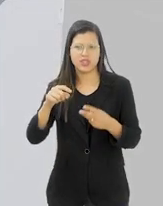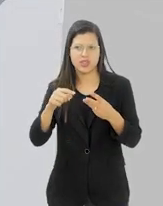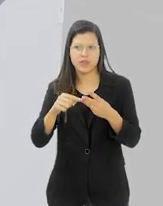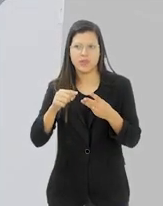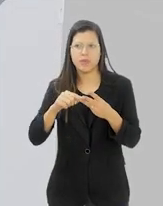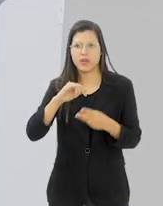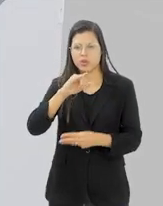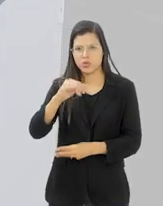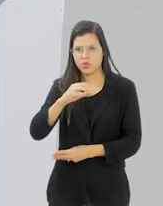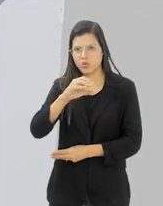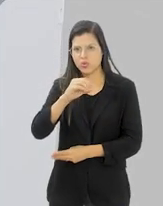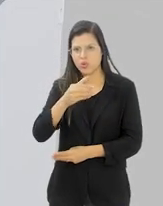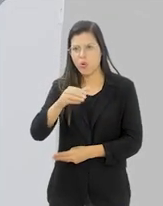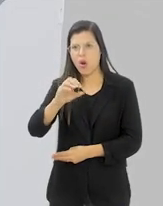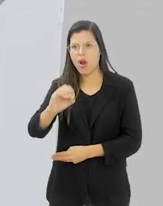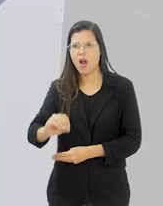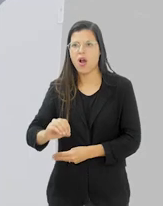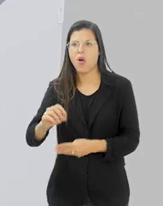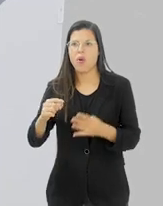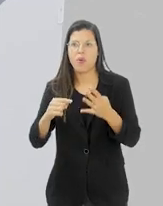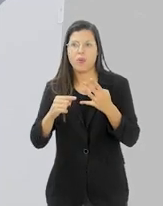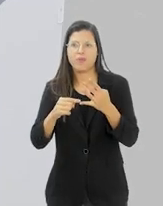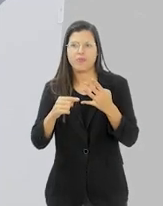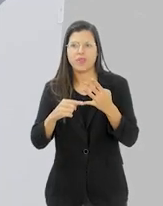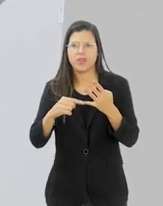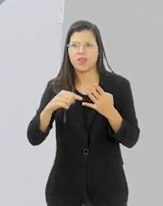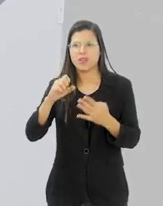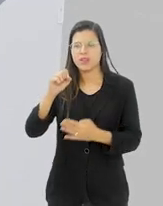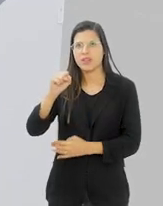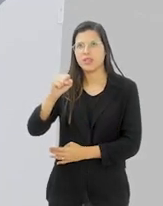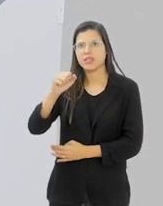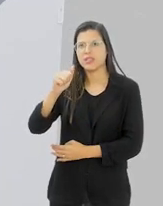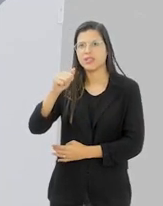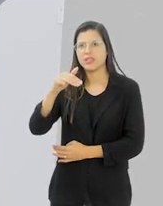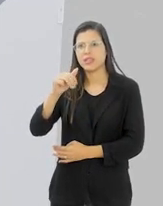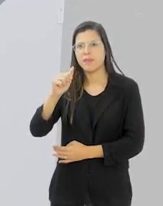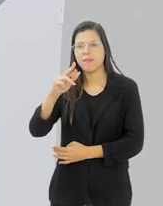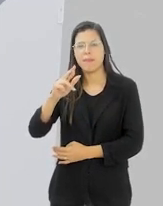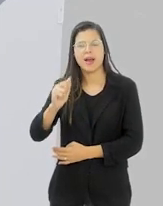exatamente. Belíssima. O João Helder. São poucos. A Samara.